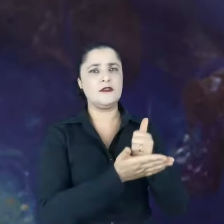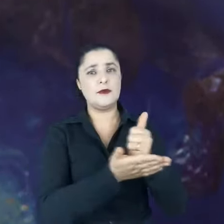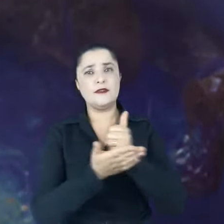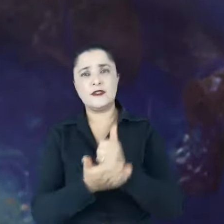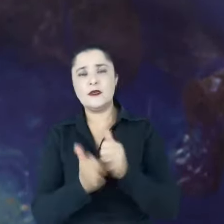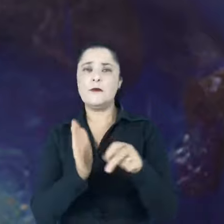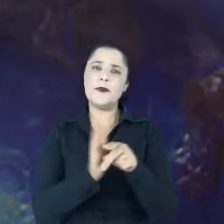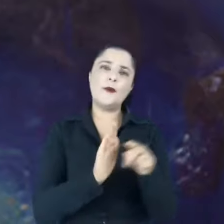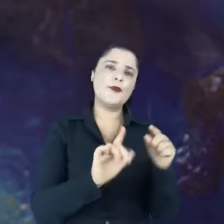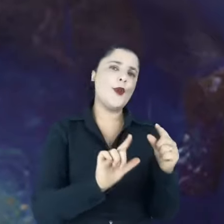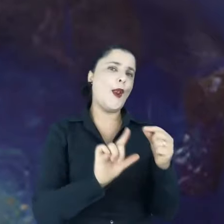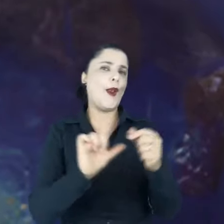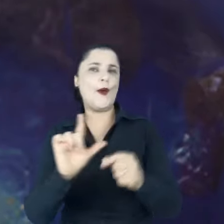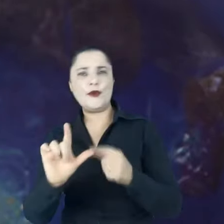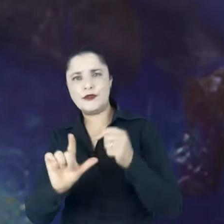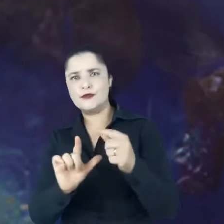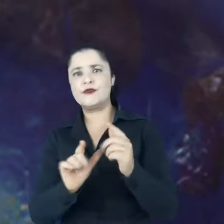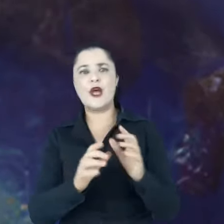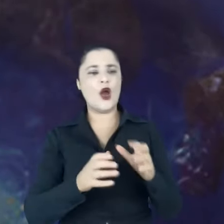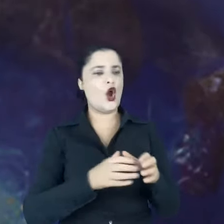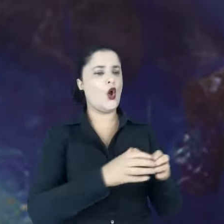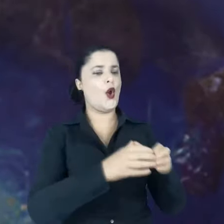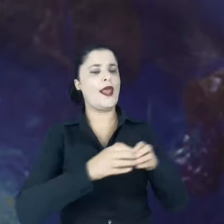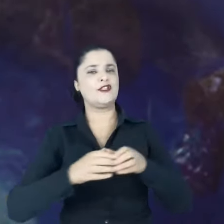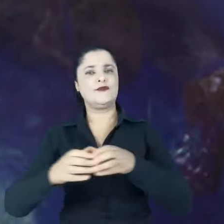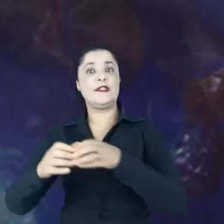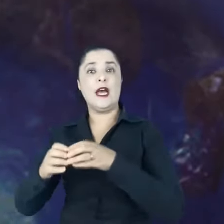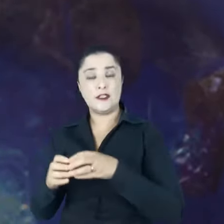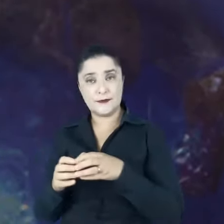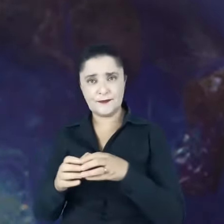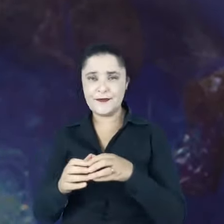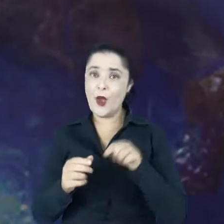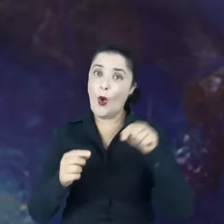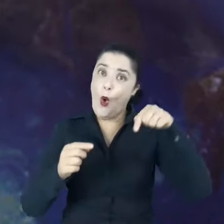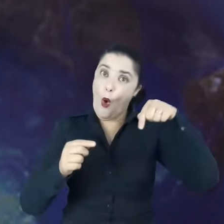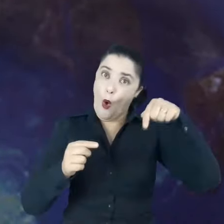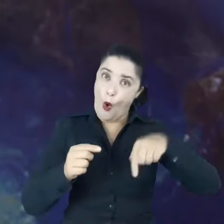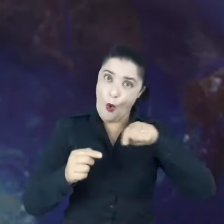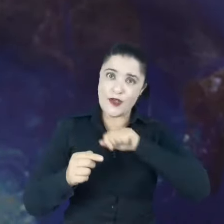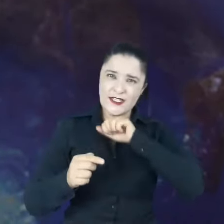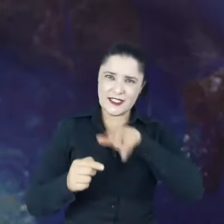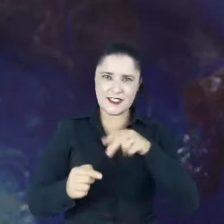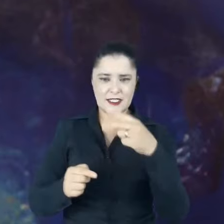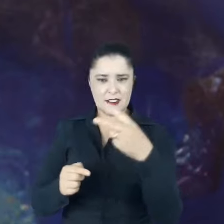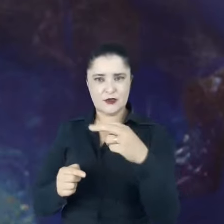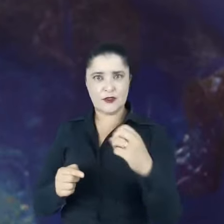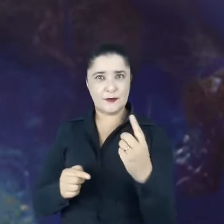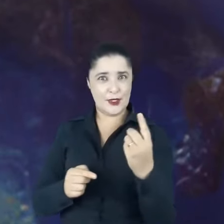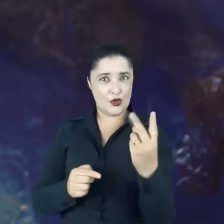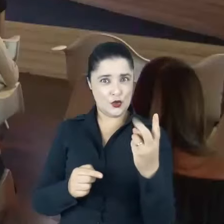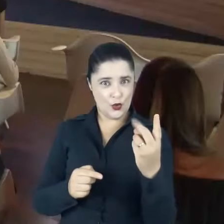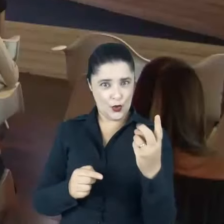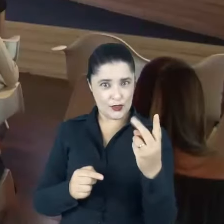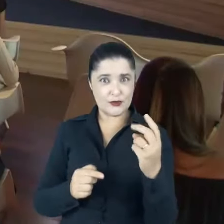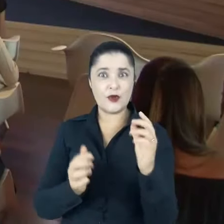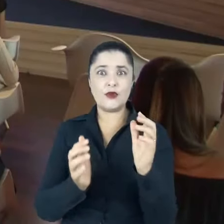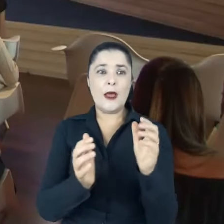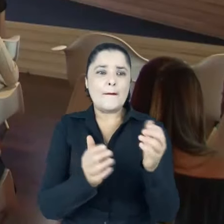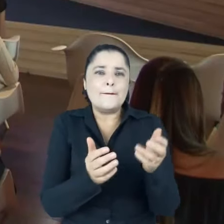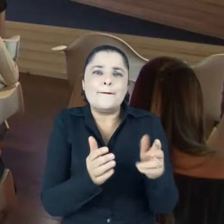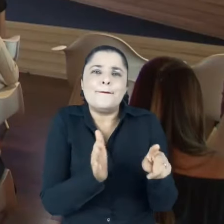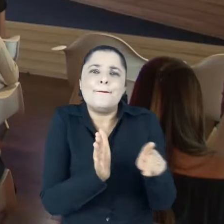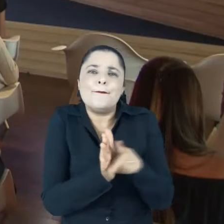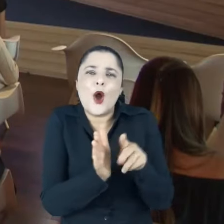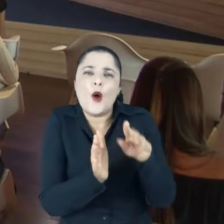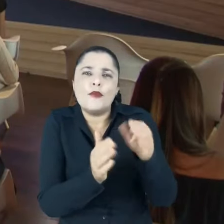na conectividade. Então, hoje a Scania, desde 2012, tem todos os seus veículos conectados.